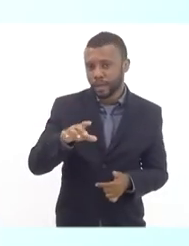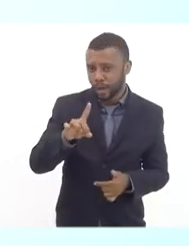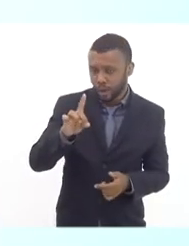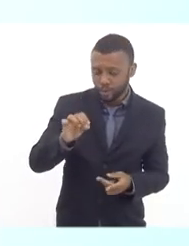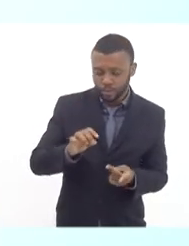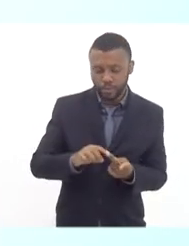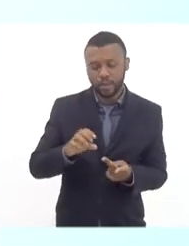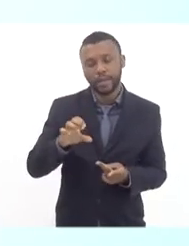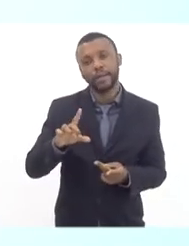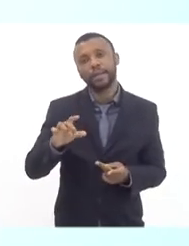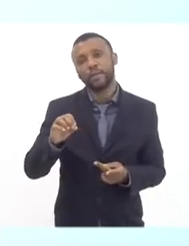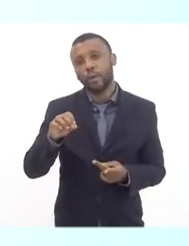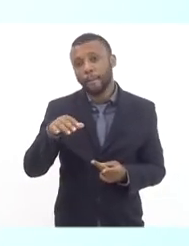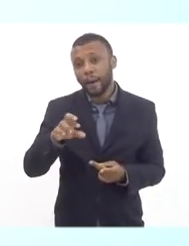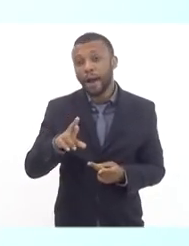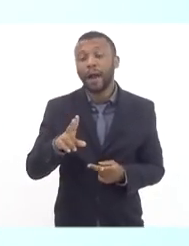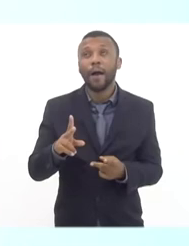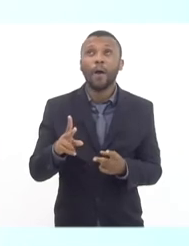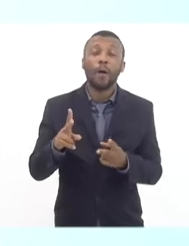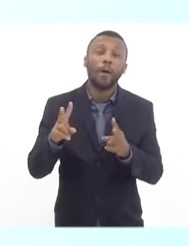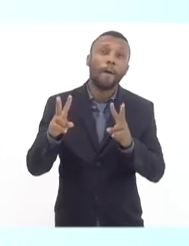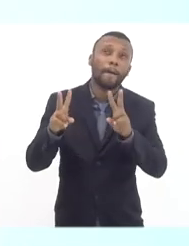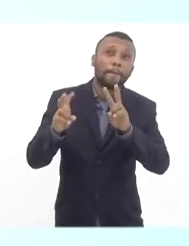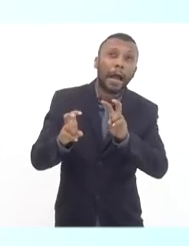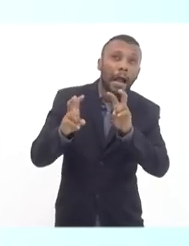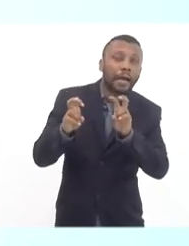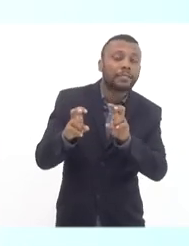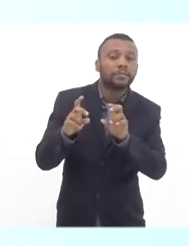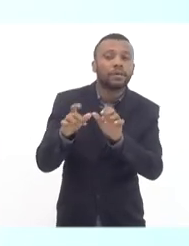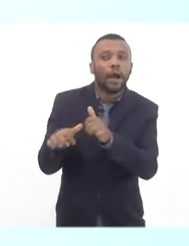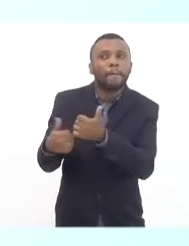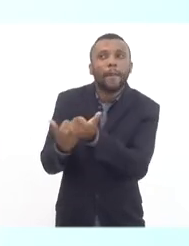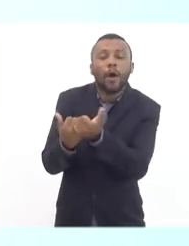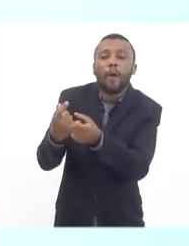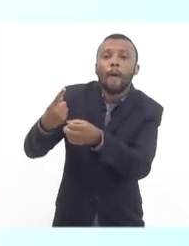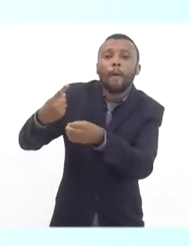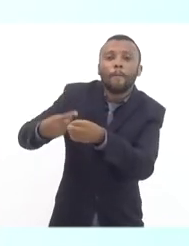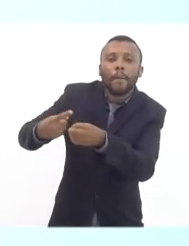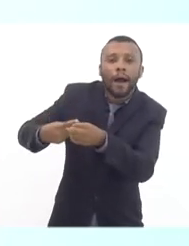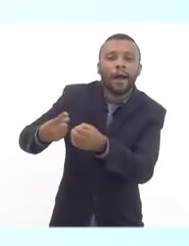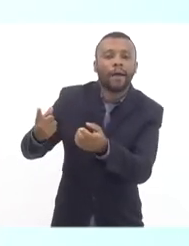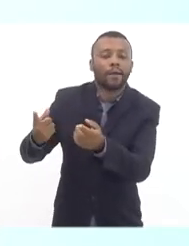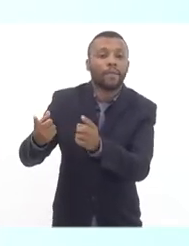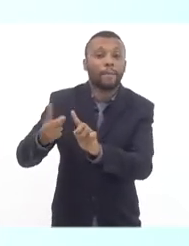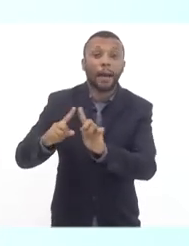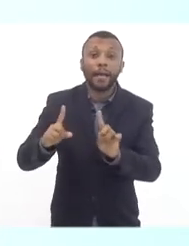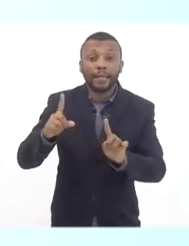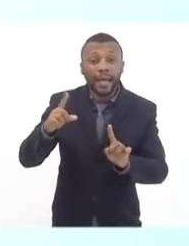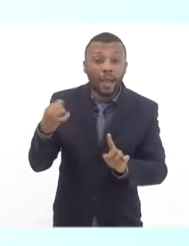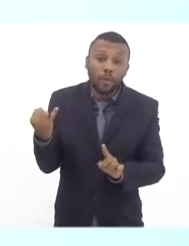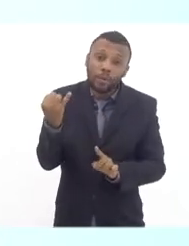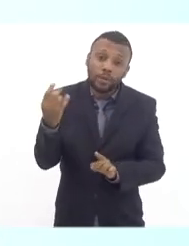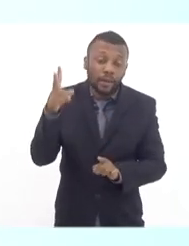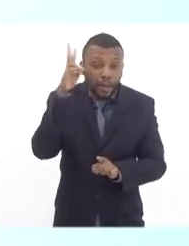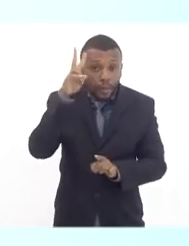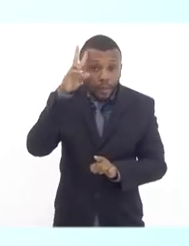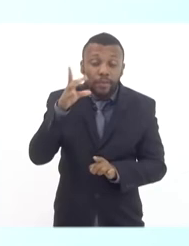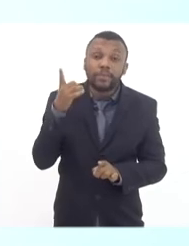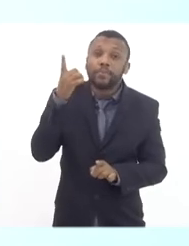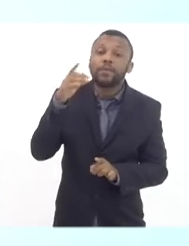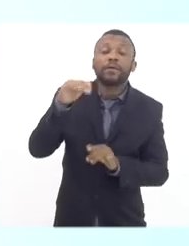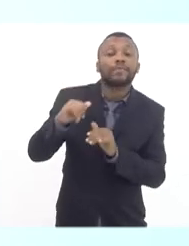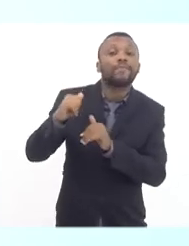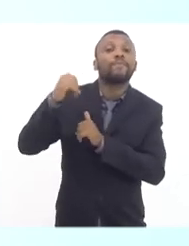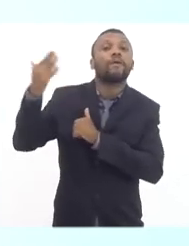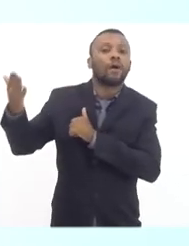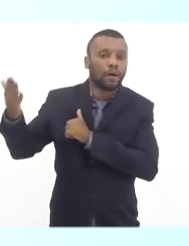aqui. Então, por mais bairrista que eu seja, é importante a gente lembrar que são deputados de fora que estão fazendo o esforço